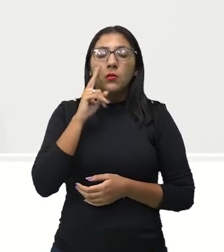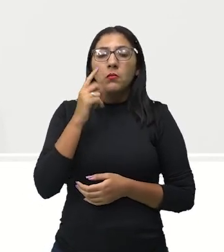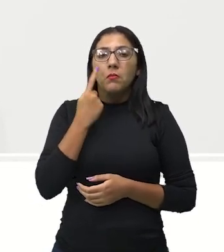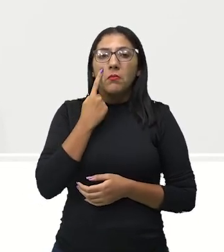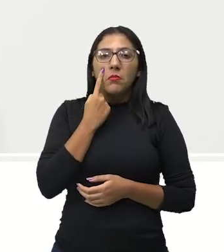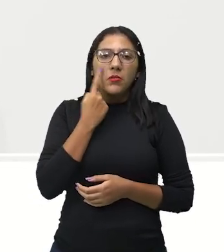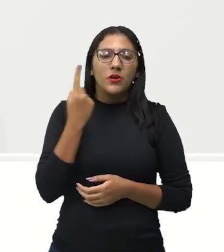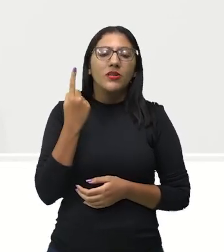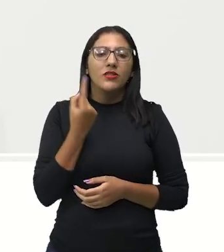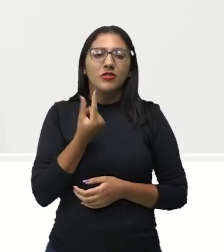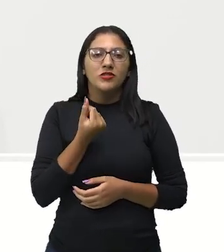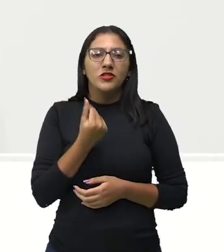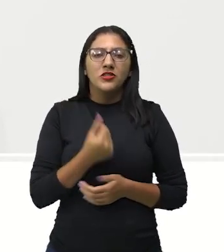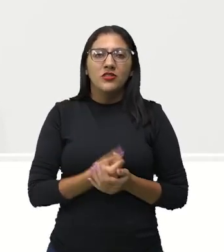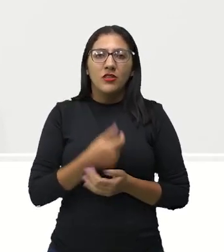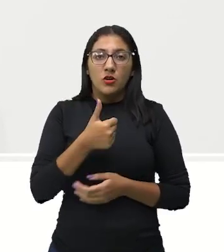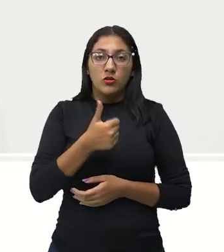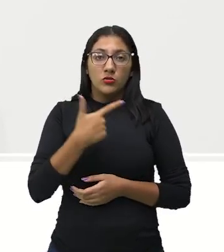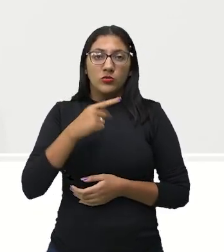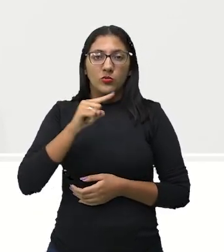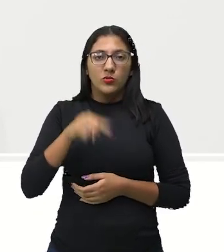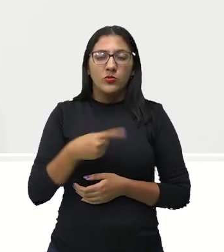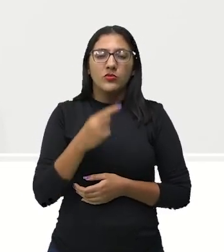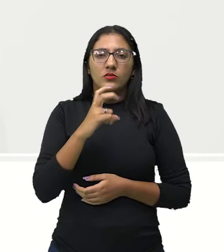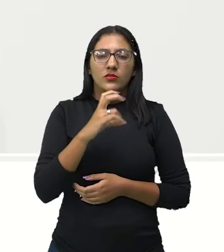gente sabe já que o capital é